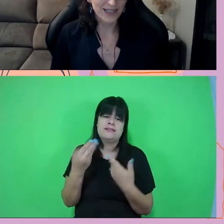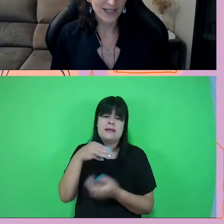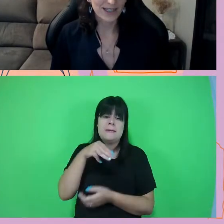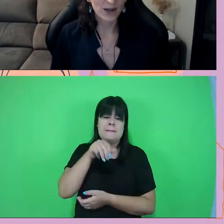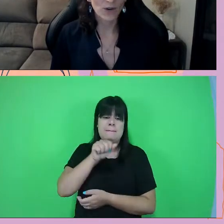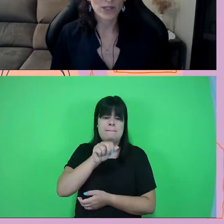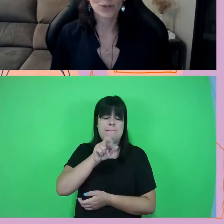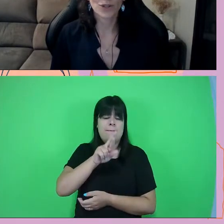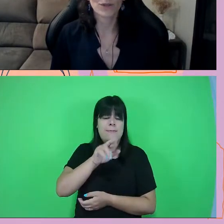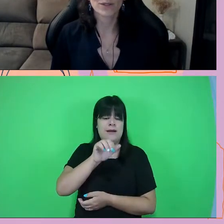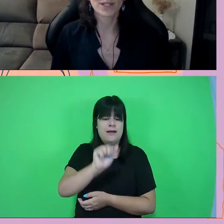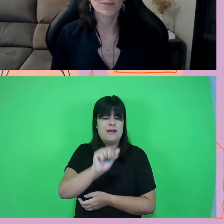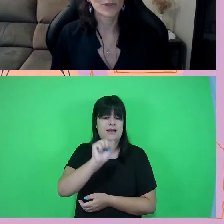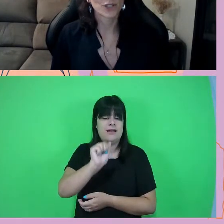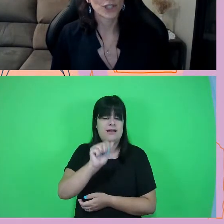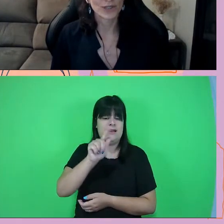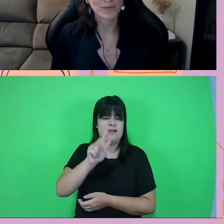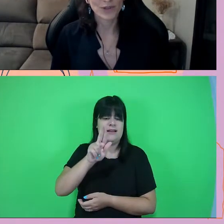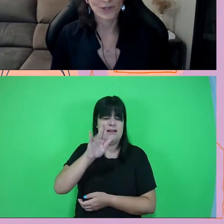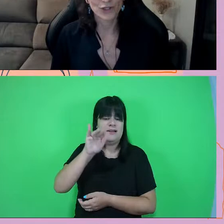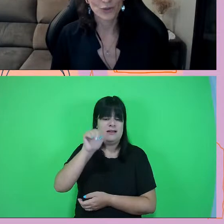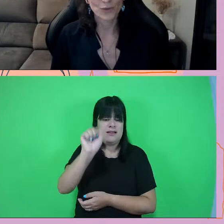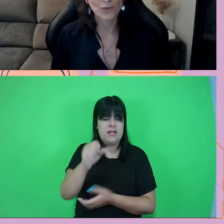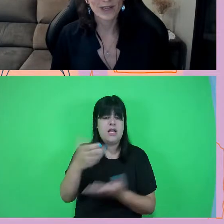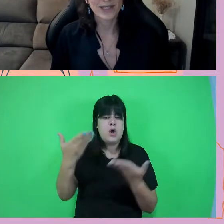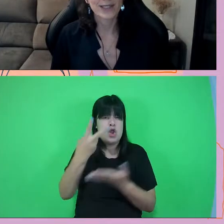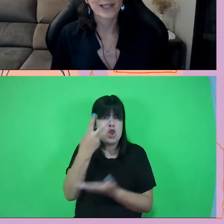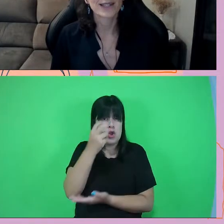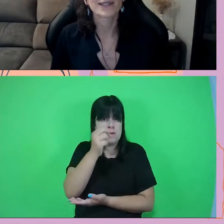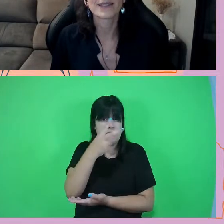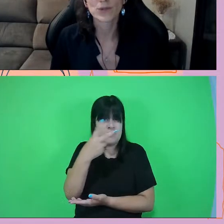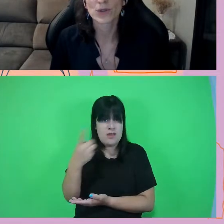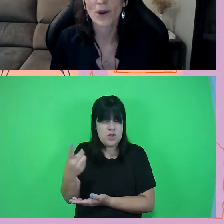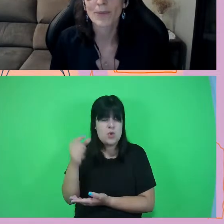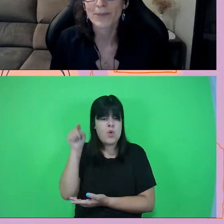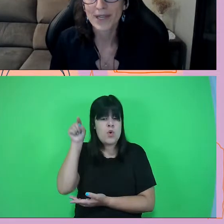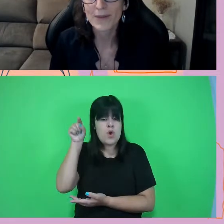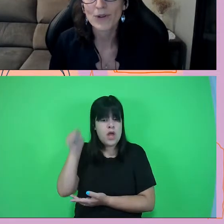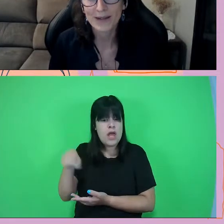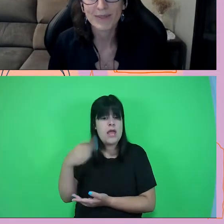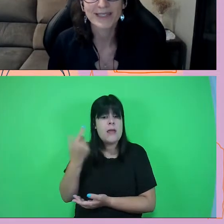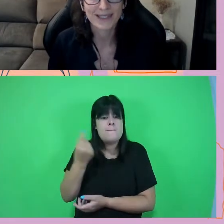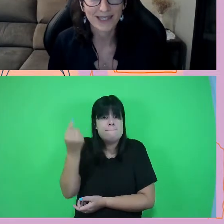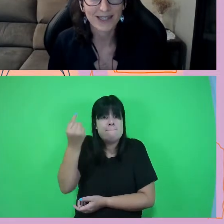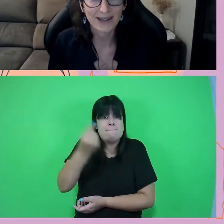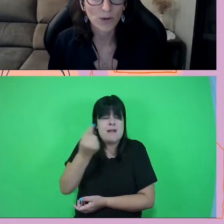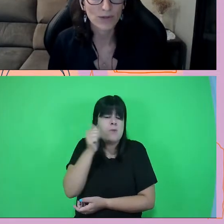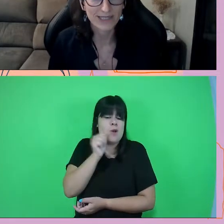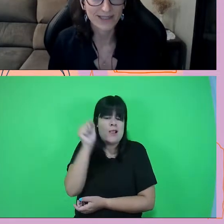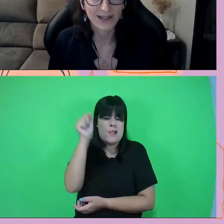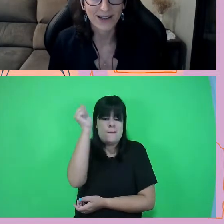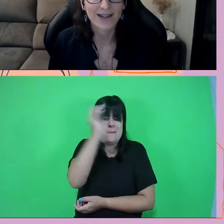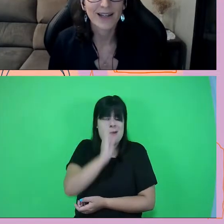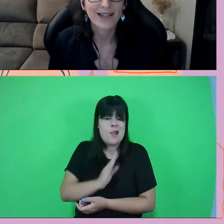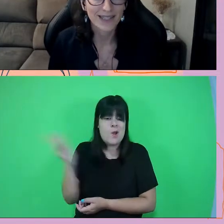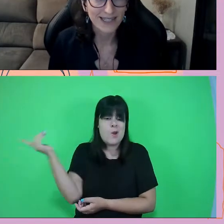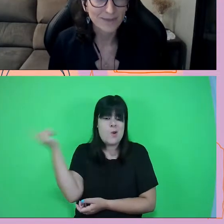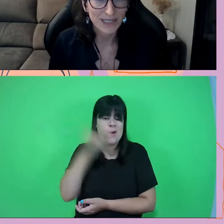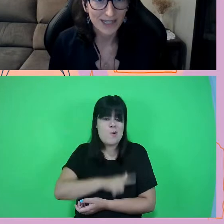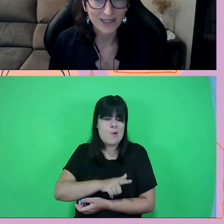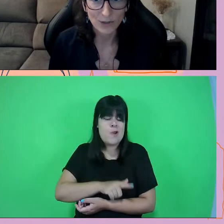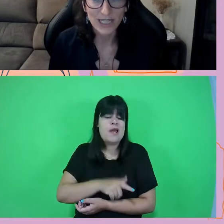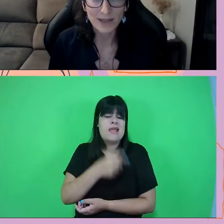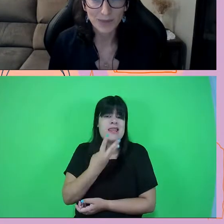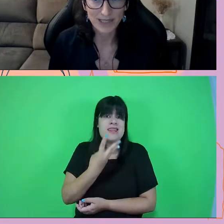né? E agora nos Jogos Olímpicos de 2021, ela se tornou a primeira mulher brasileira a conquistar